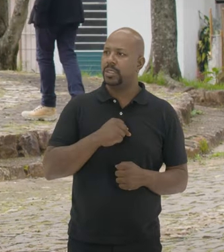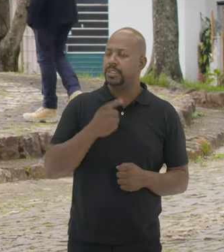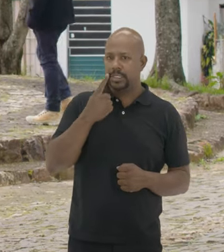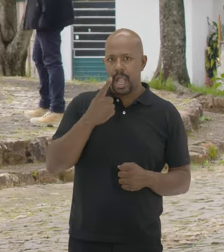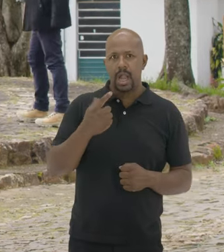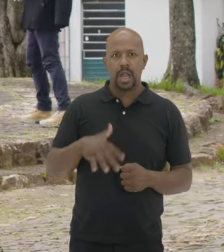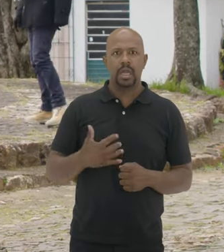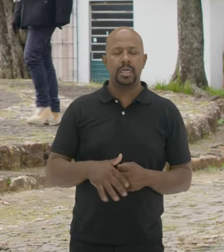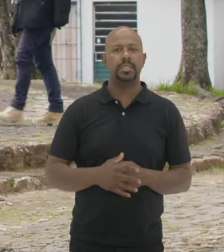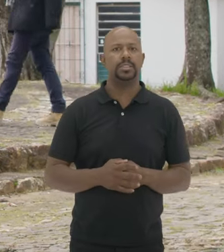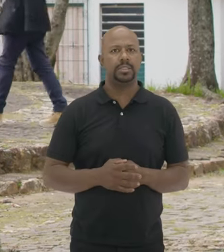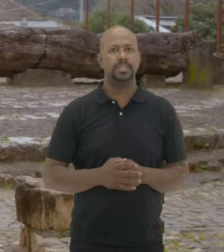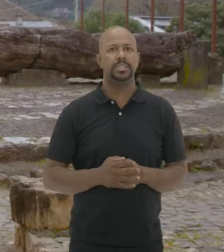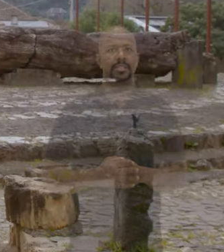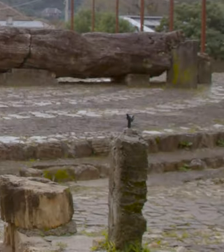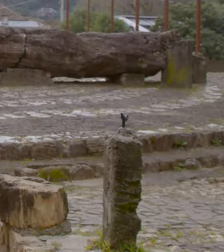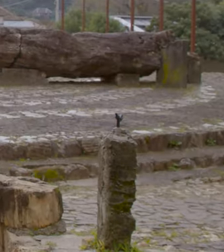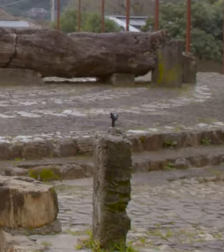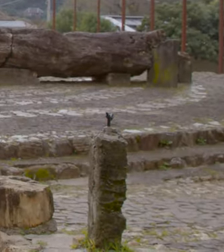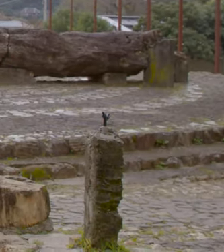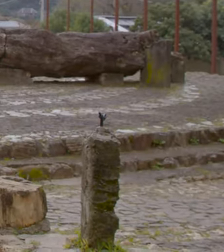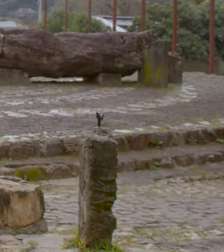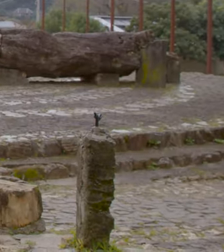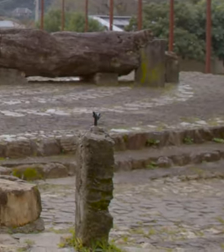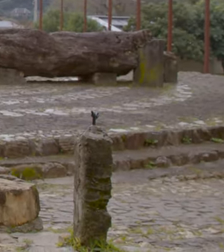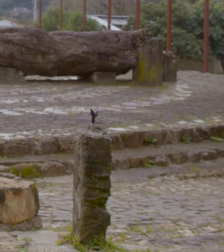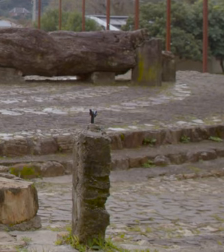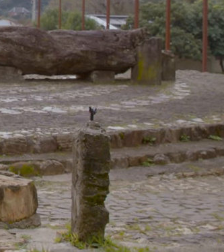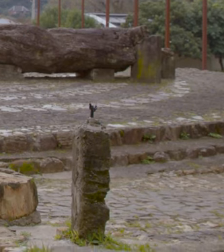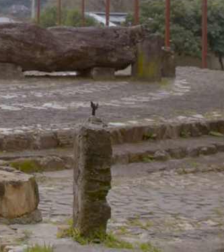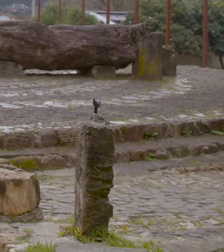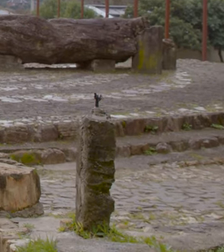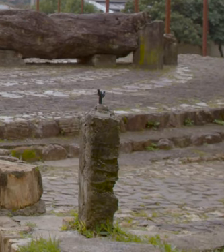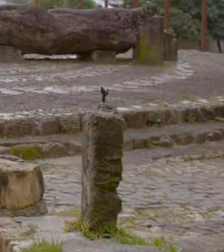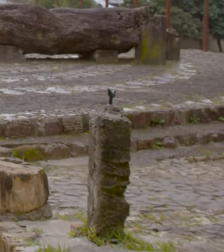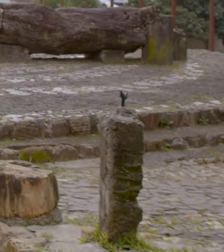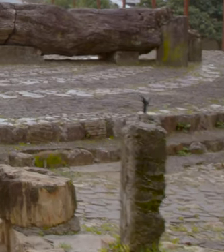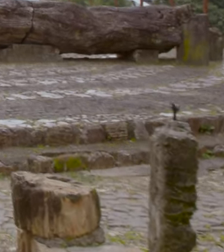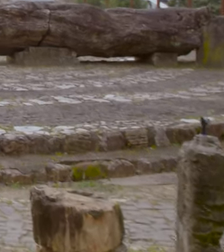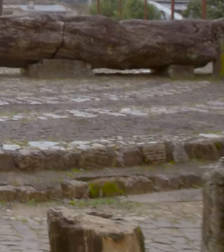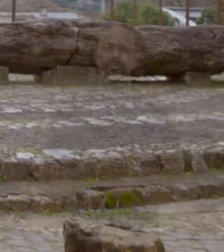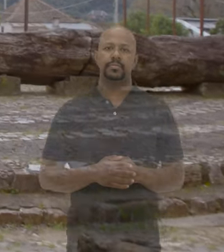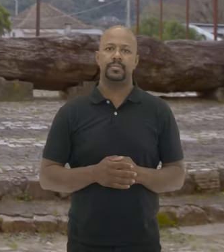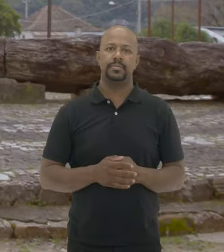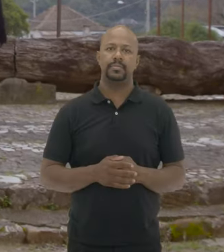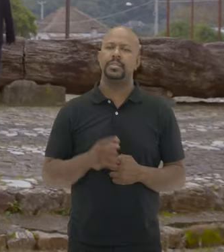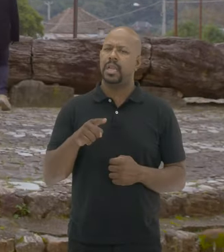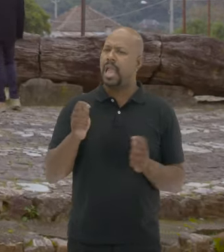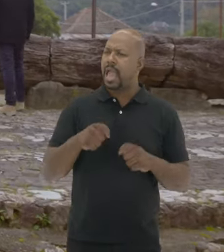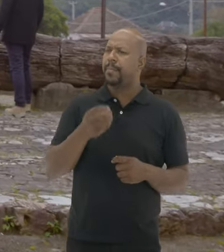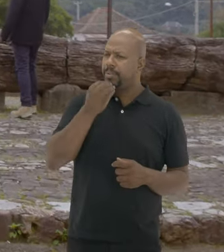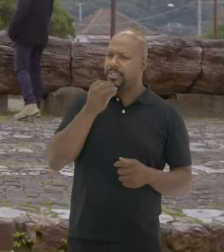percebe-se que o tronco é formado por várias partes que se quebraram e foram encaixadas formando assim uma unidade de aproximadamente 10 m